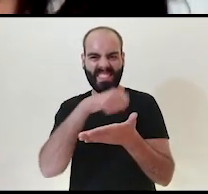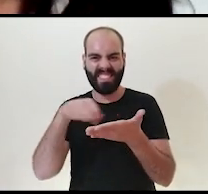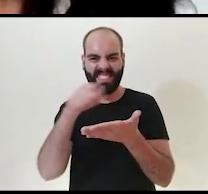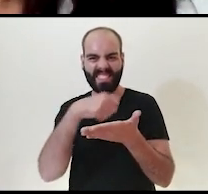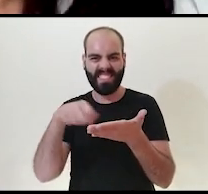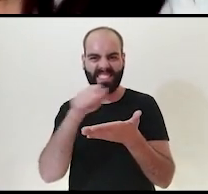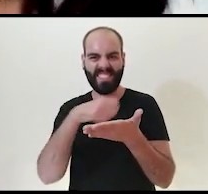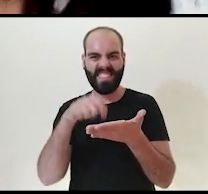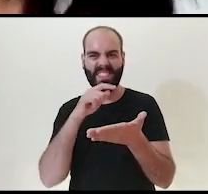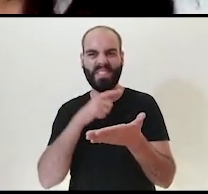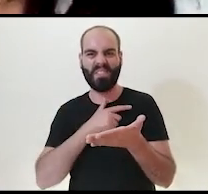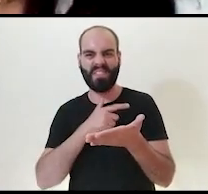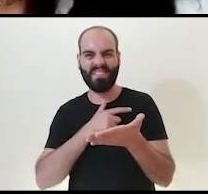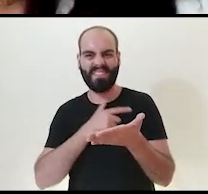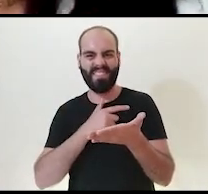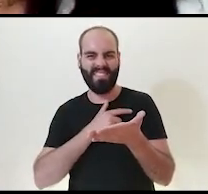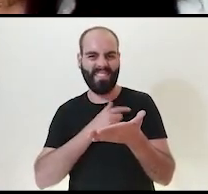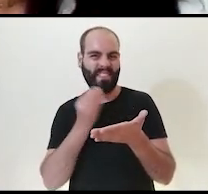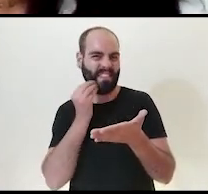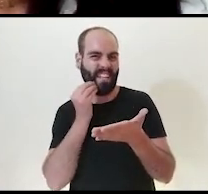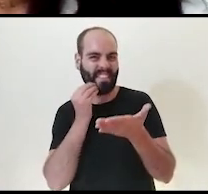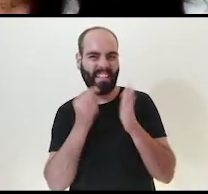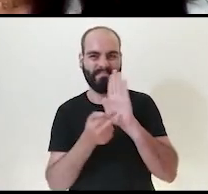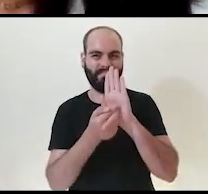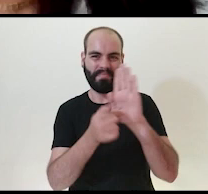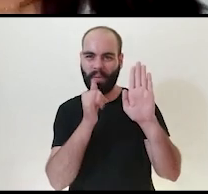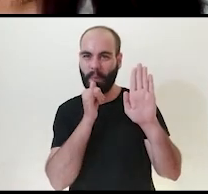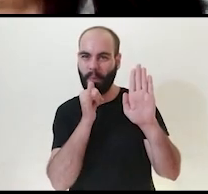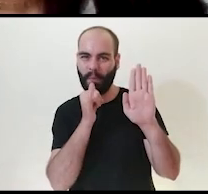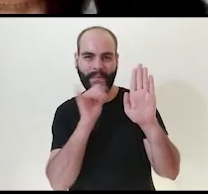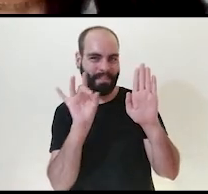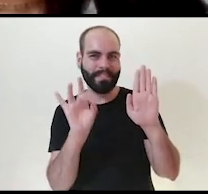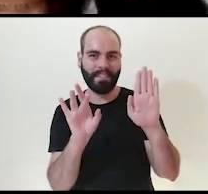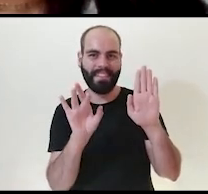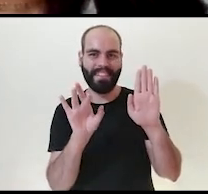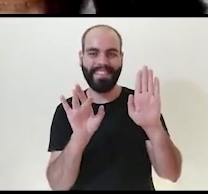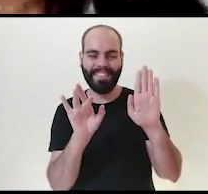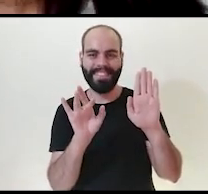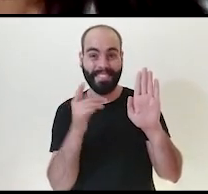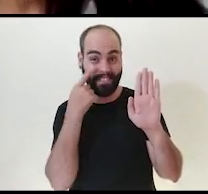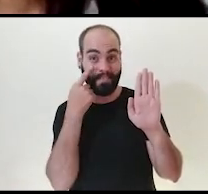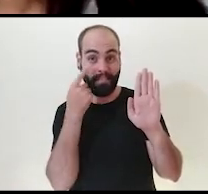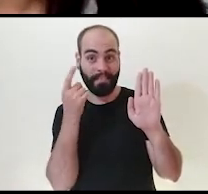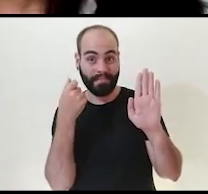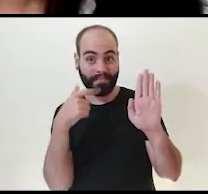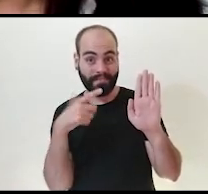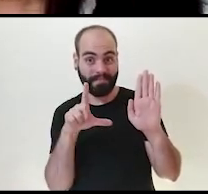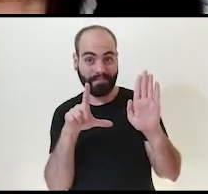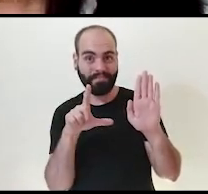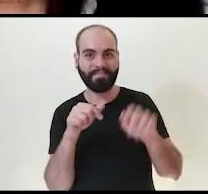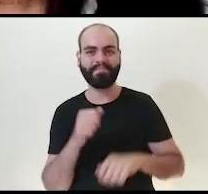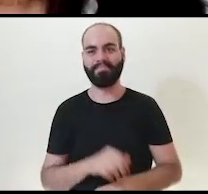aqui para poder mostrar, mas é só para poder. Fiz um rabisco aqui, mas é só para poder mostrar aqui. Tá dando para ver? Tá dando para